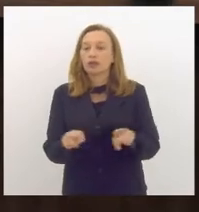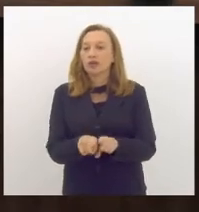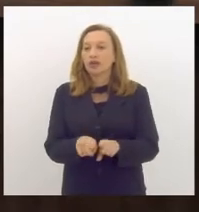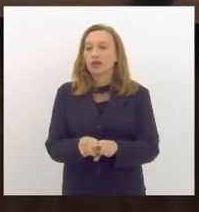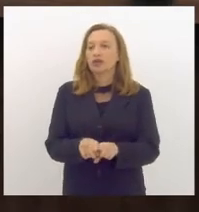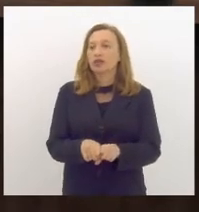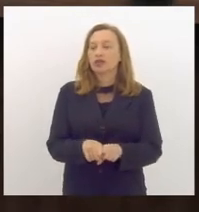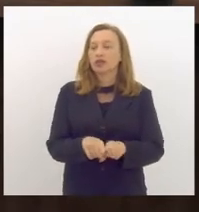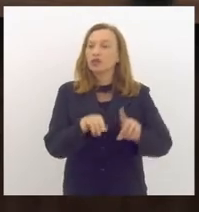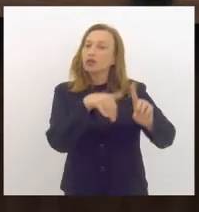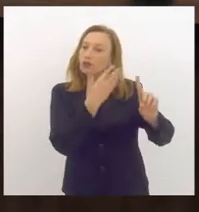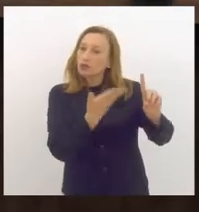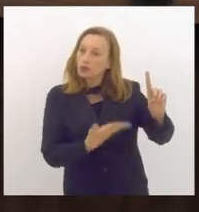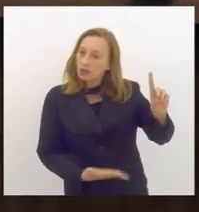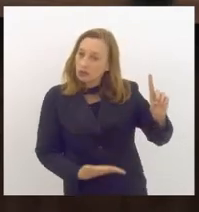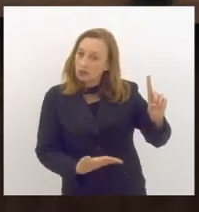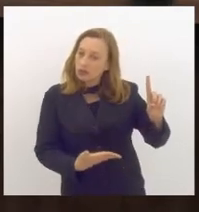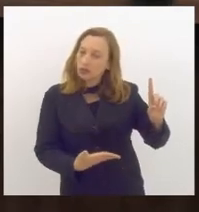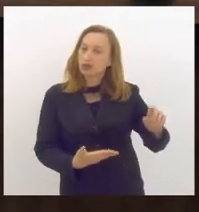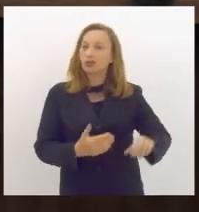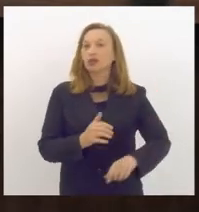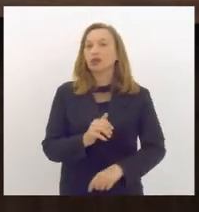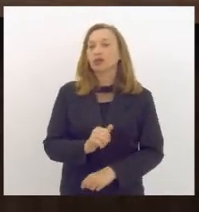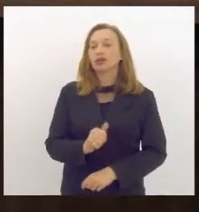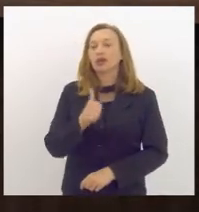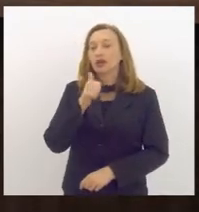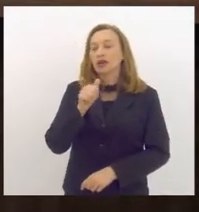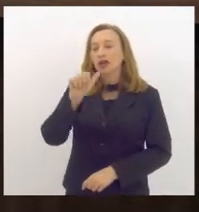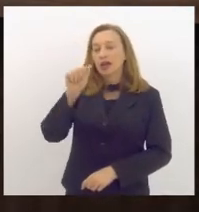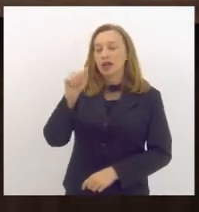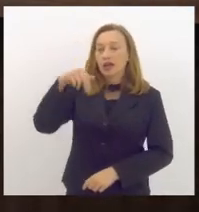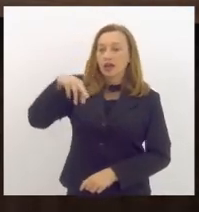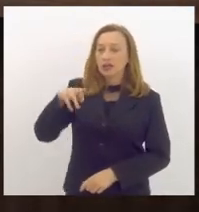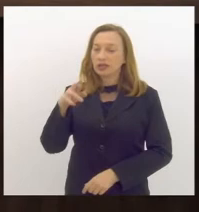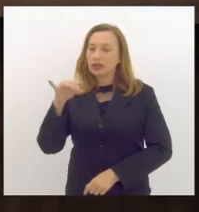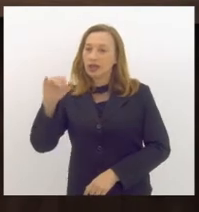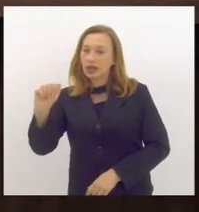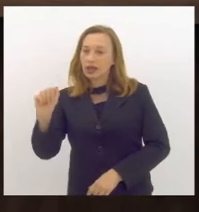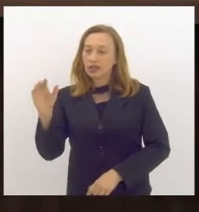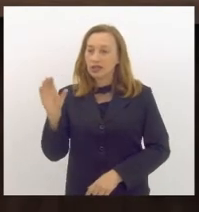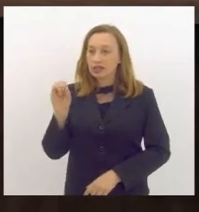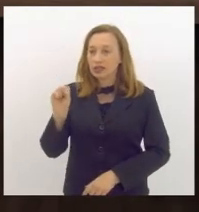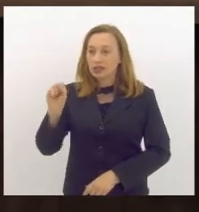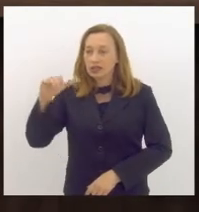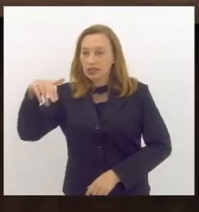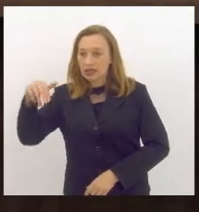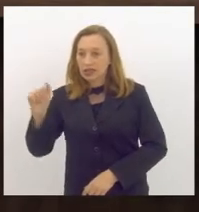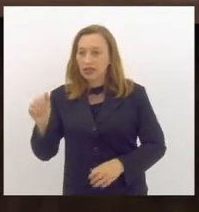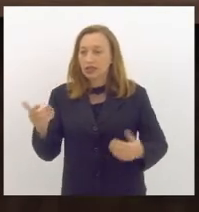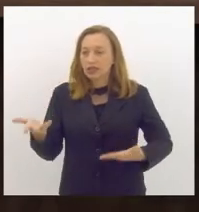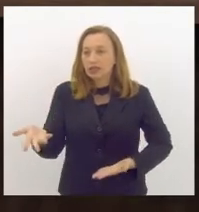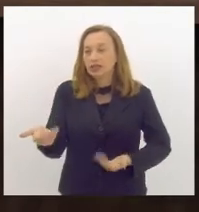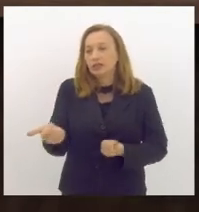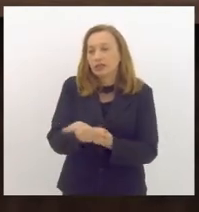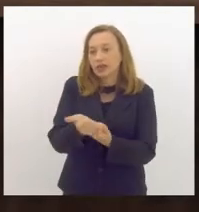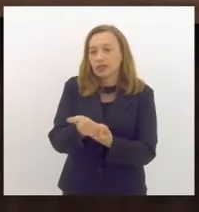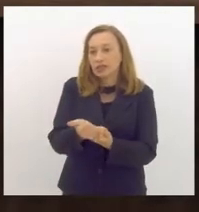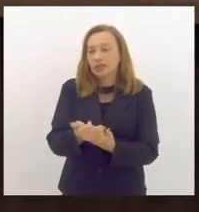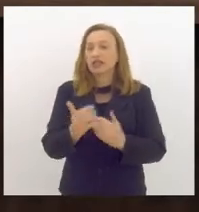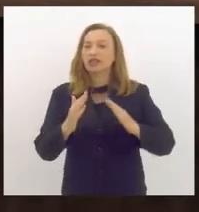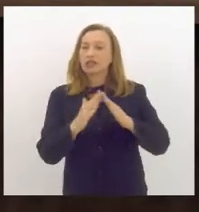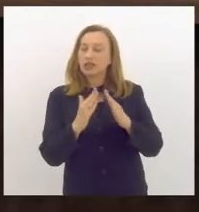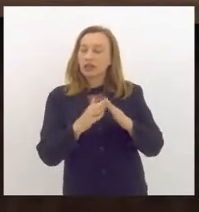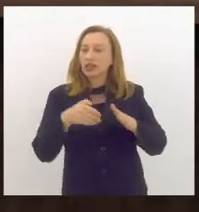aqui a minha homenagem à senhora Andréa Sena, que é parceira dessa casa, é parceira de